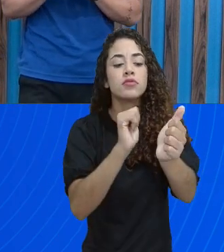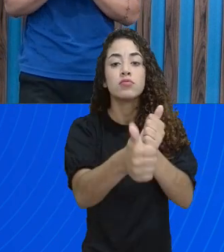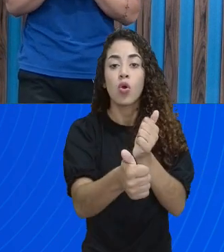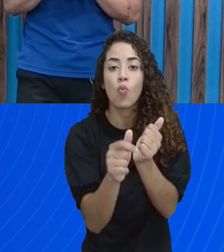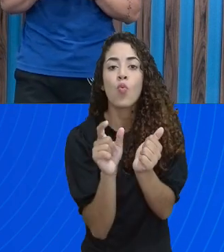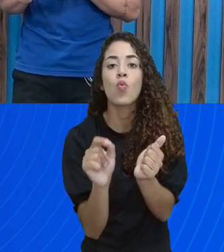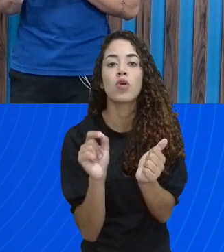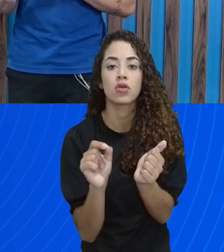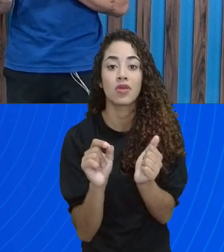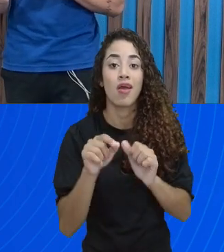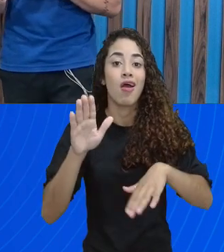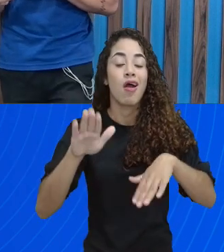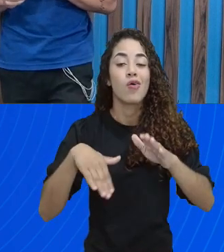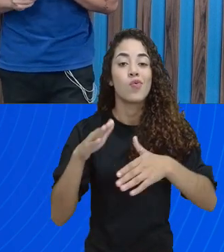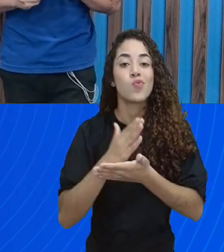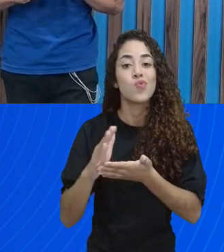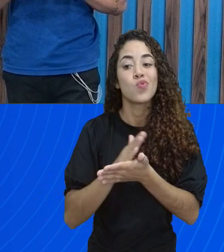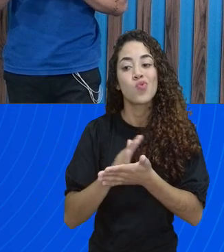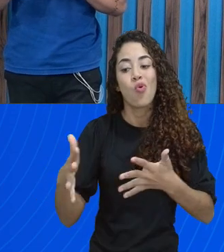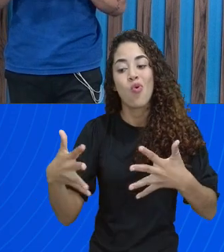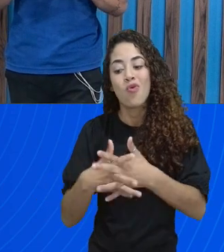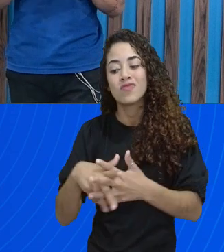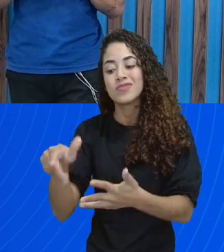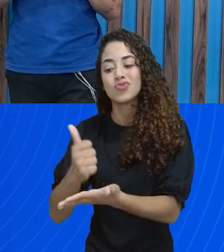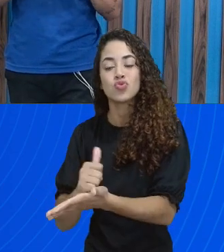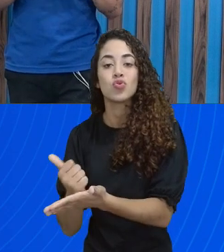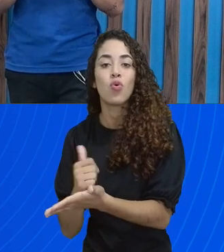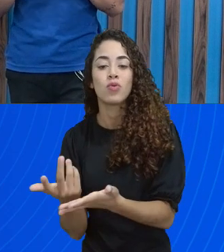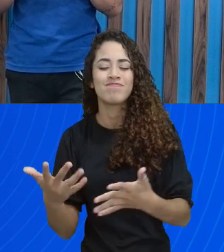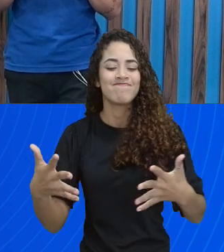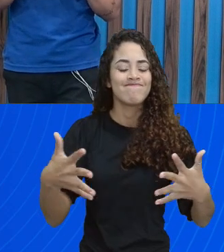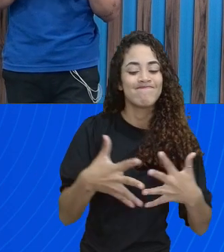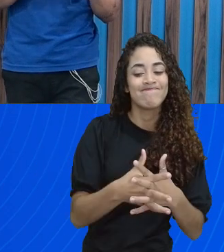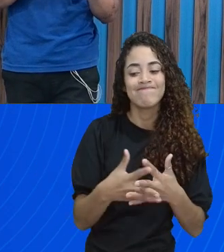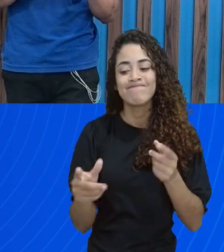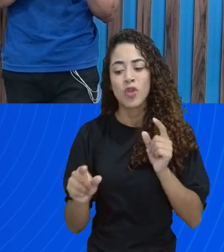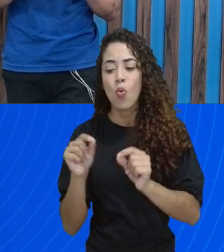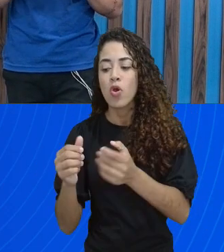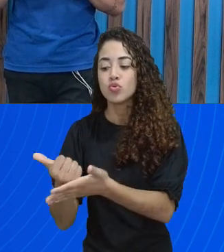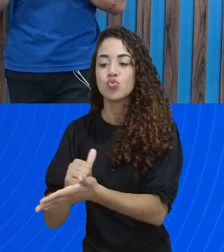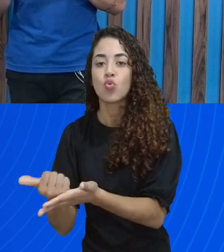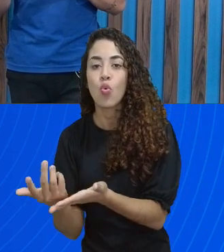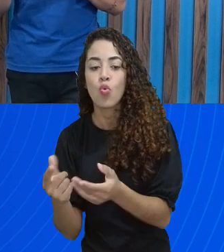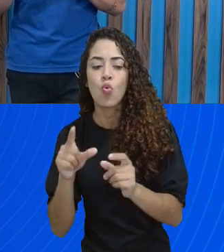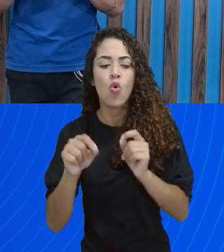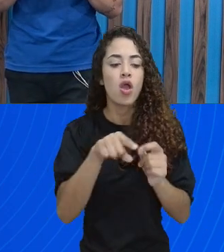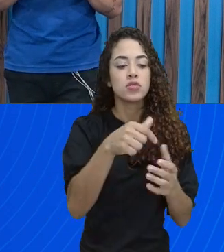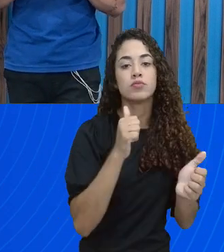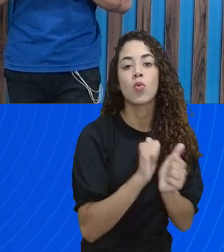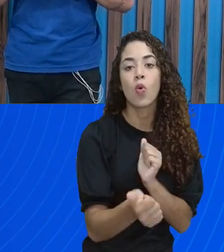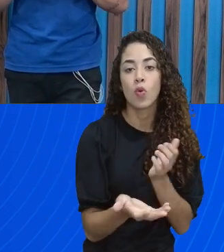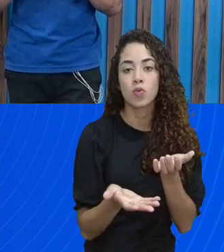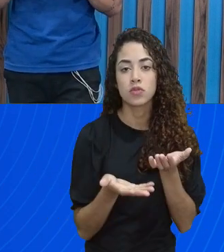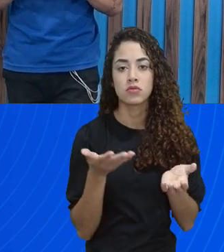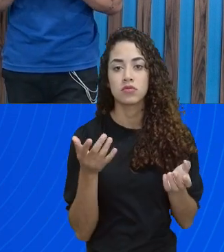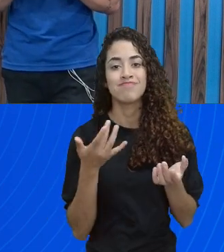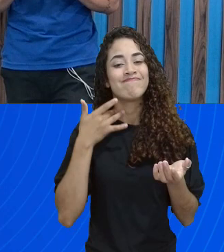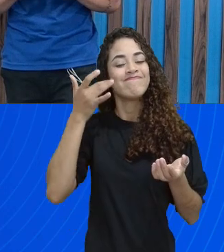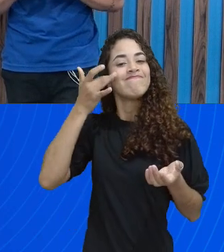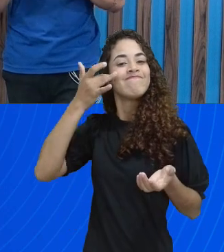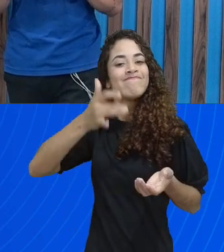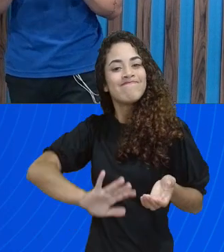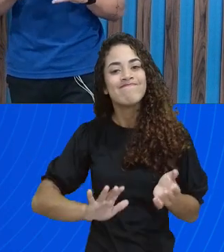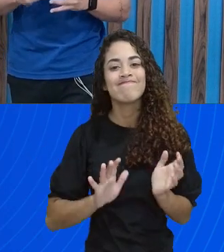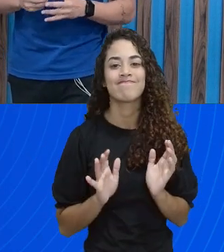gente confunde com jogo, né? Tem aquela confusão às vezes. Ah, o que é jogo? O que é esporte? Não sei muito